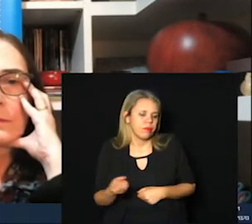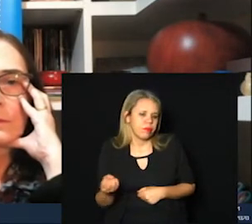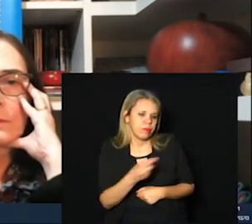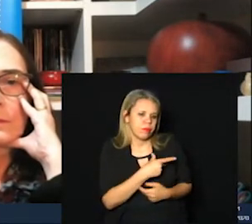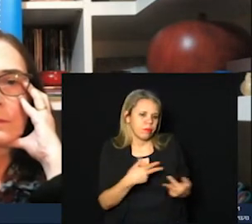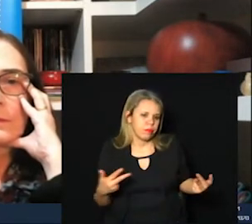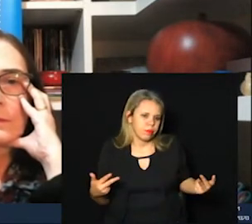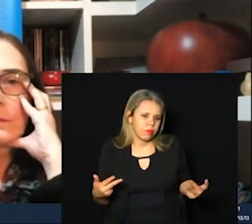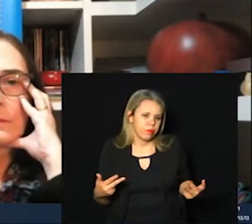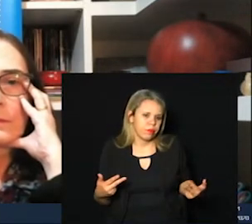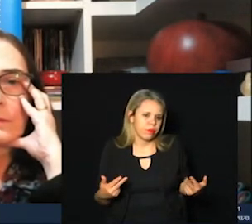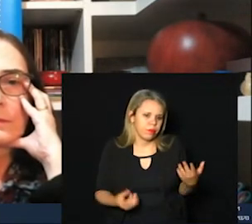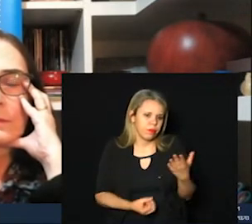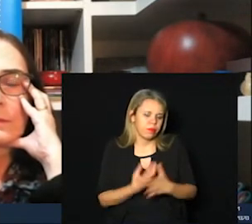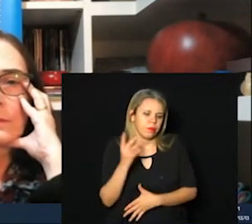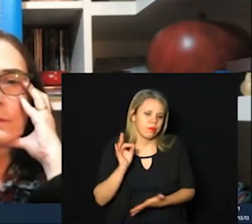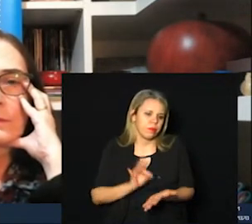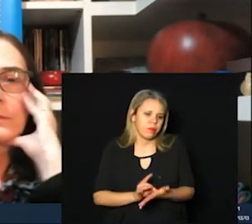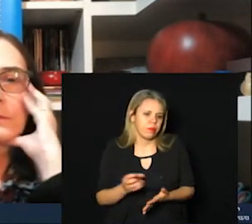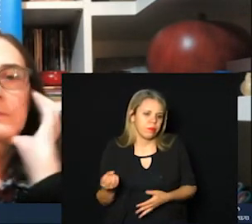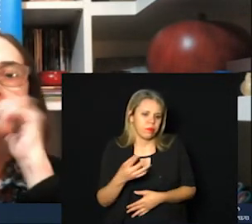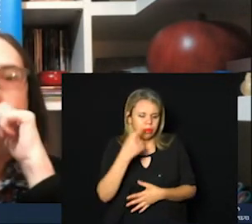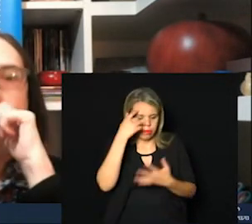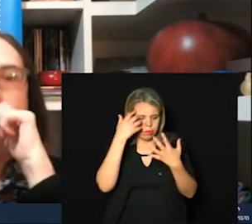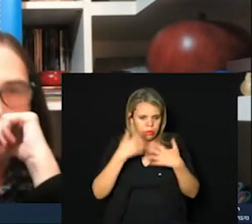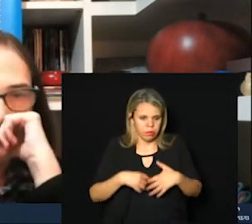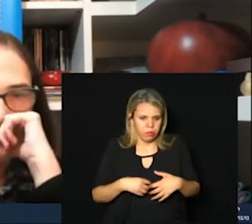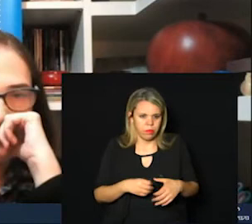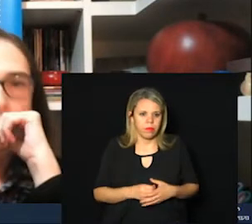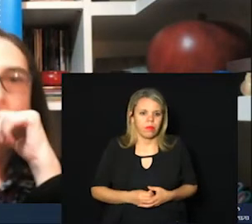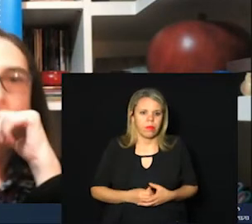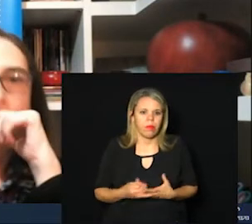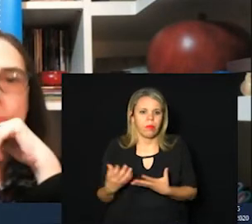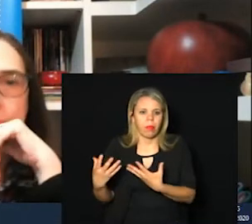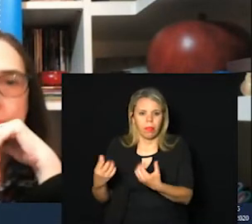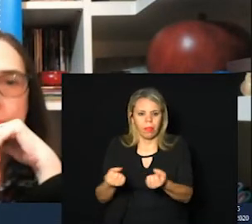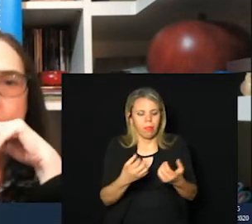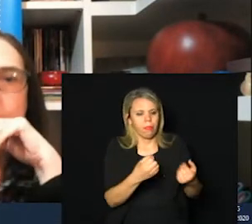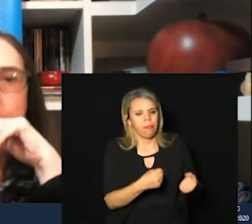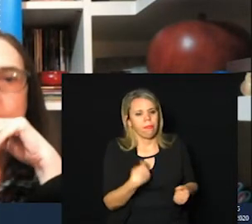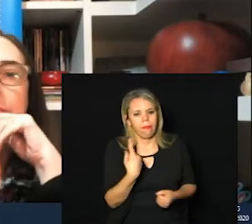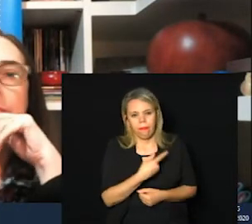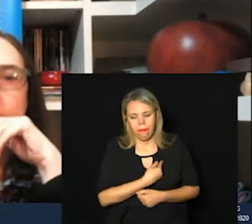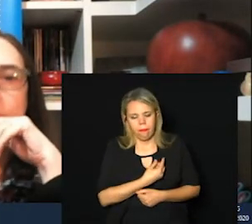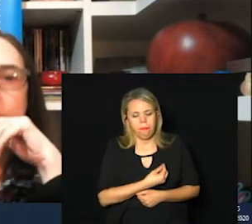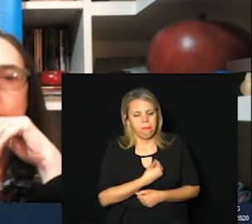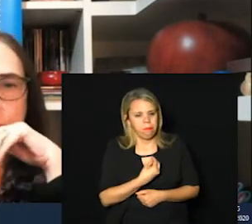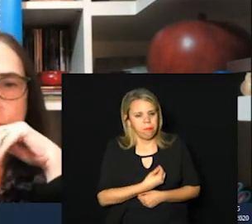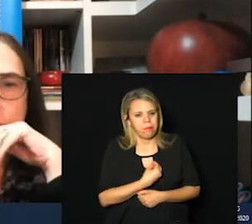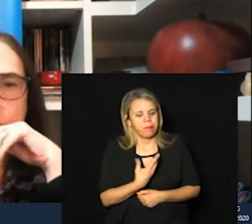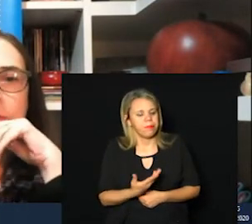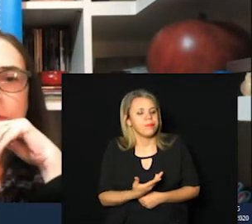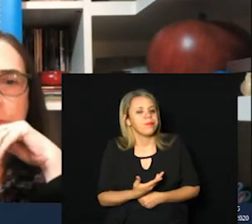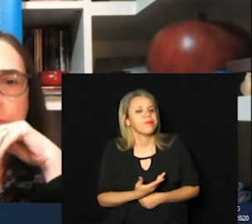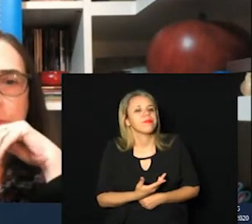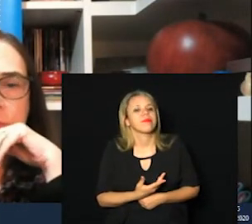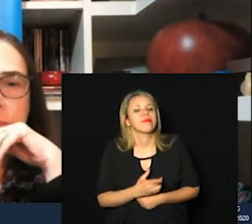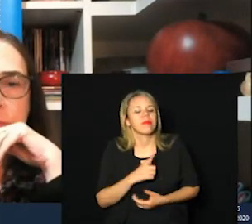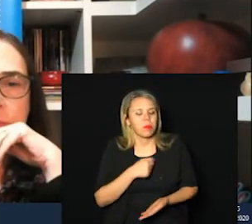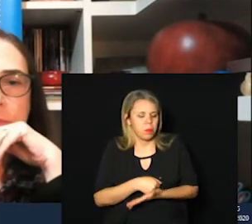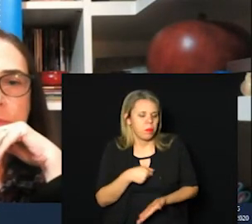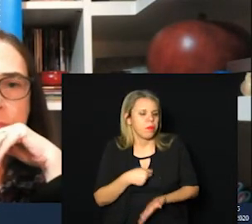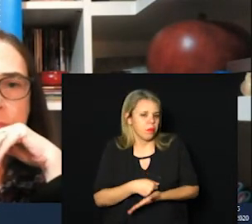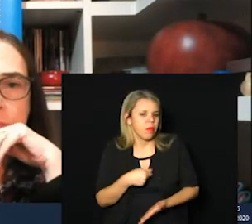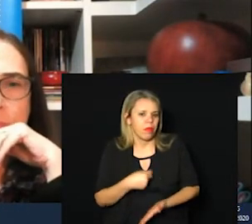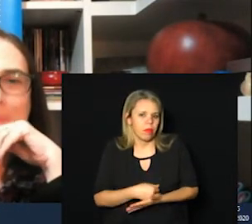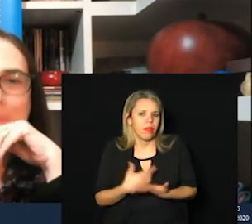coisas, novas realidades, novos pensamentos, aceitação daquilo que nós somos, né? Porque exige também que nós